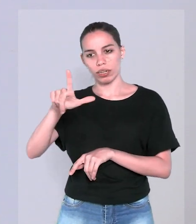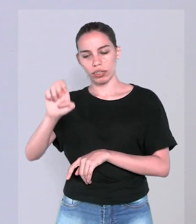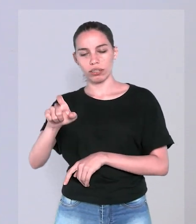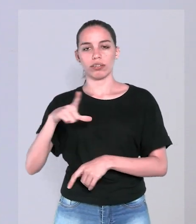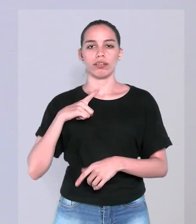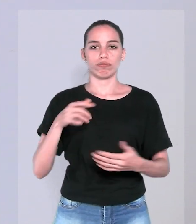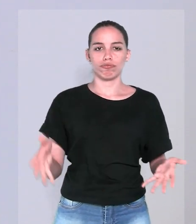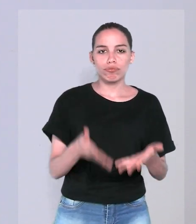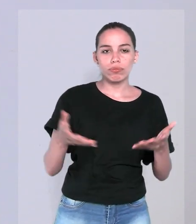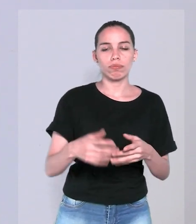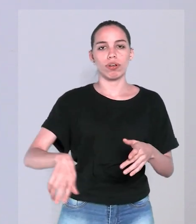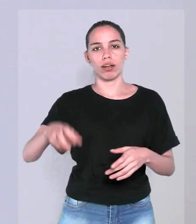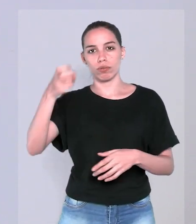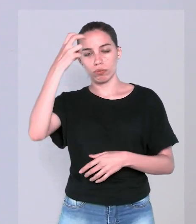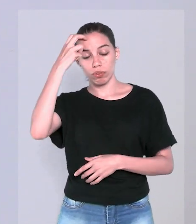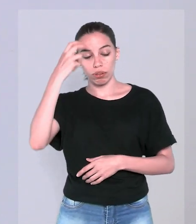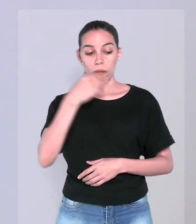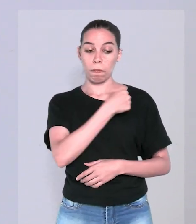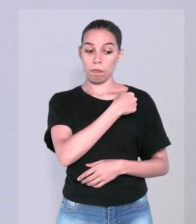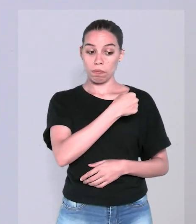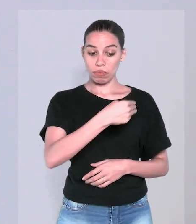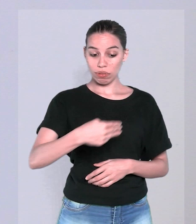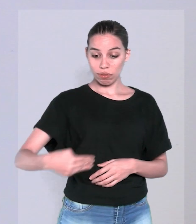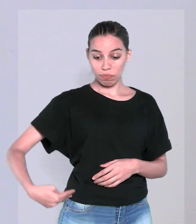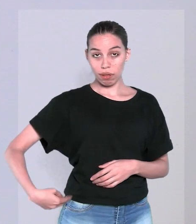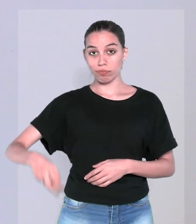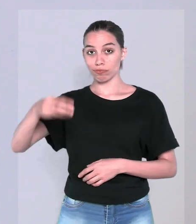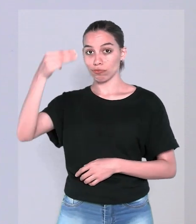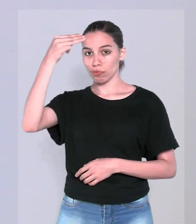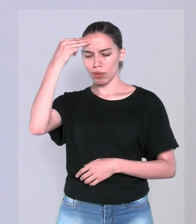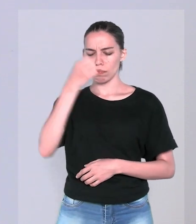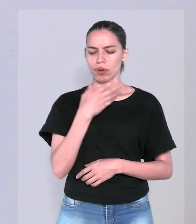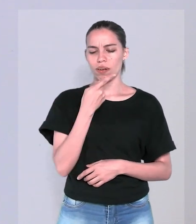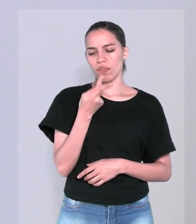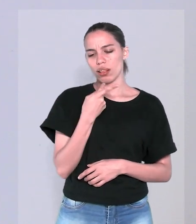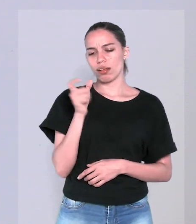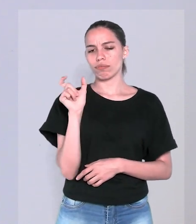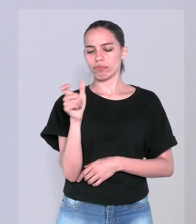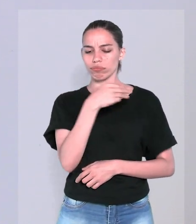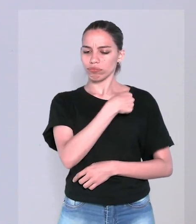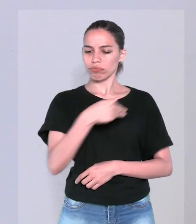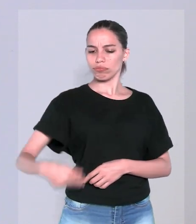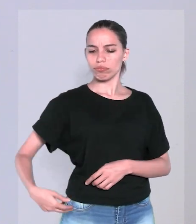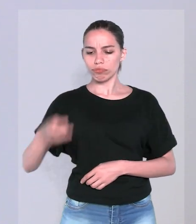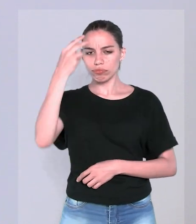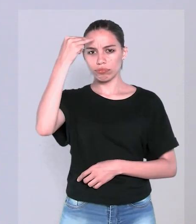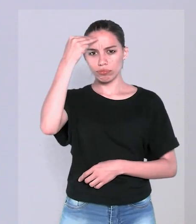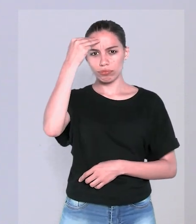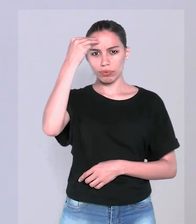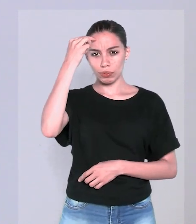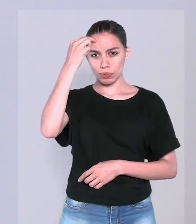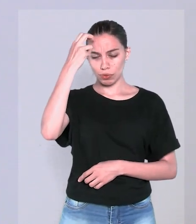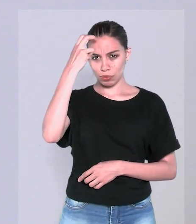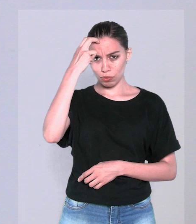tom claro. O convidado é o professor e escritor Hugo Monteiro Ferreira, um homem negro,